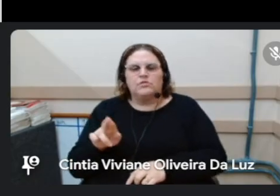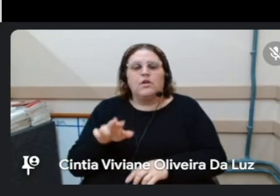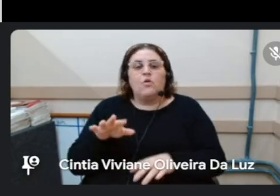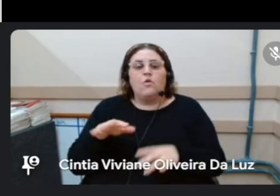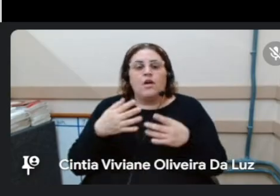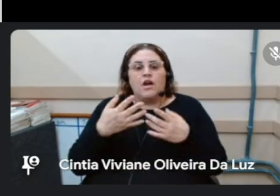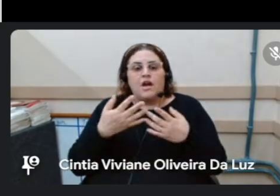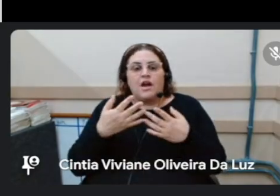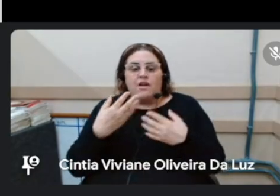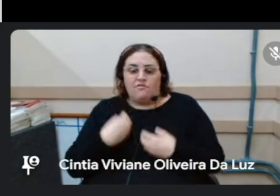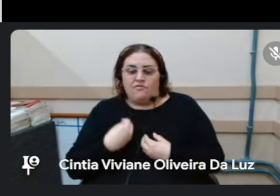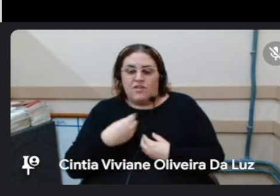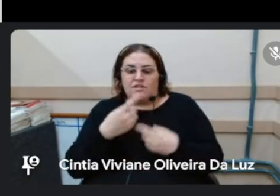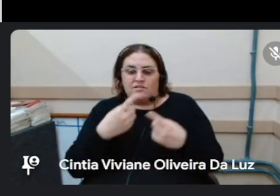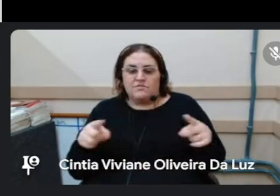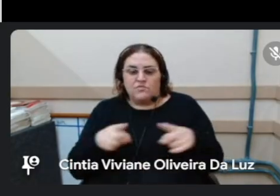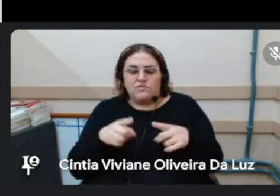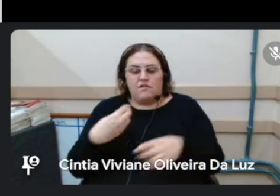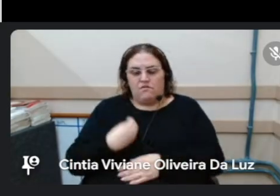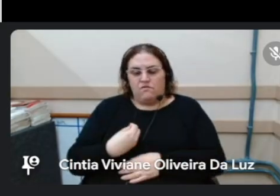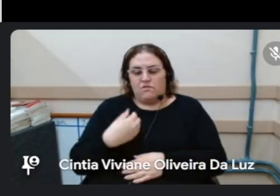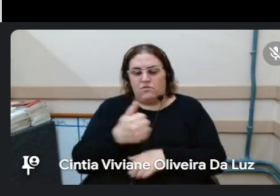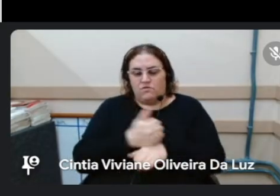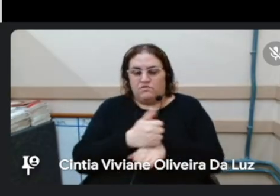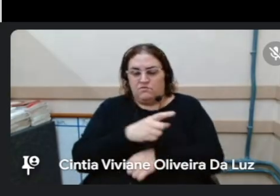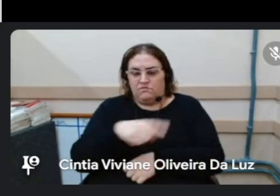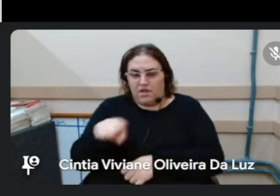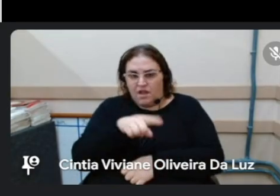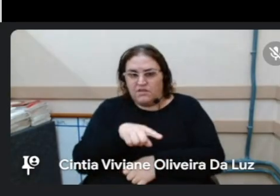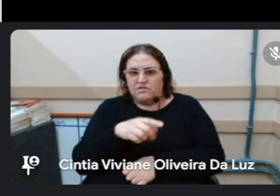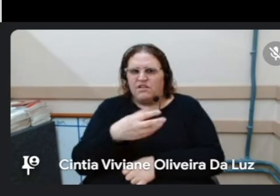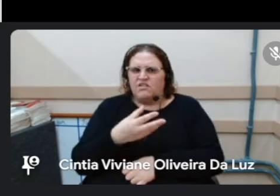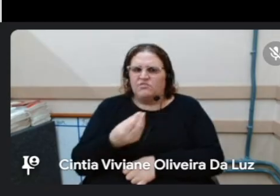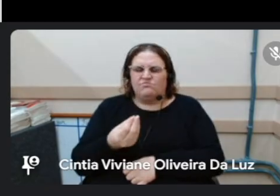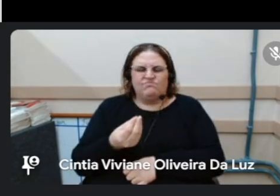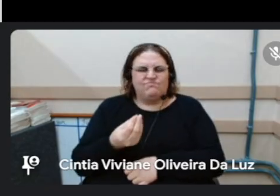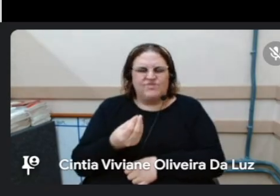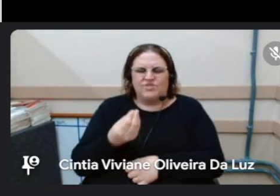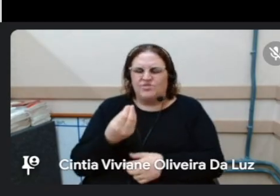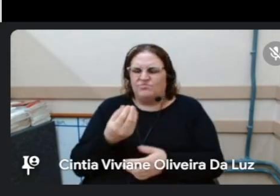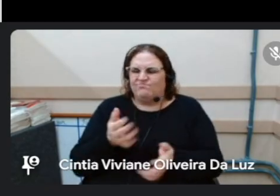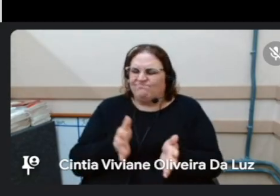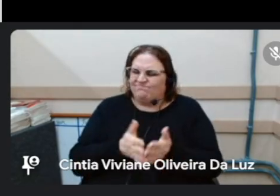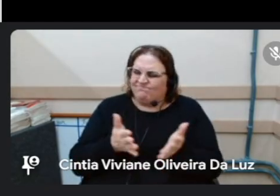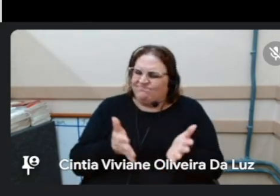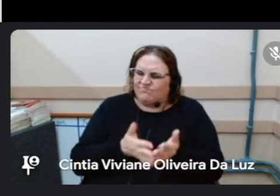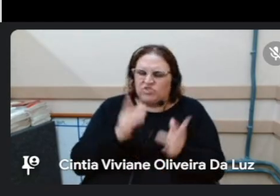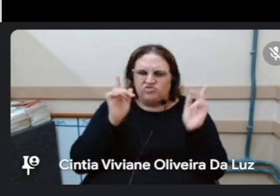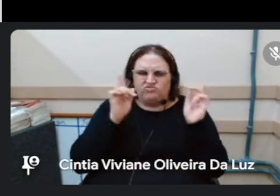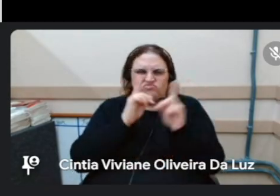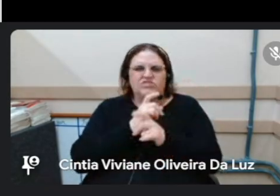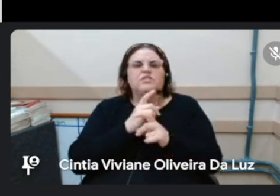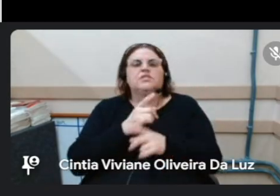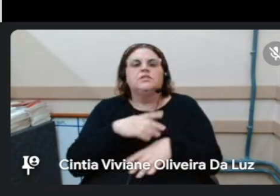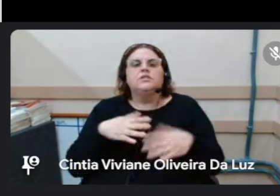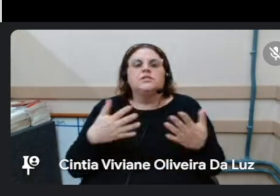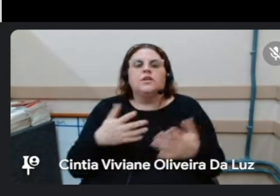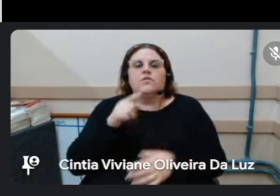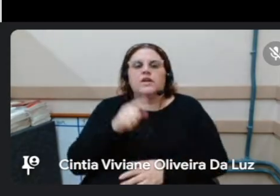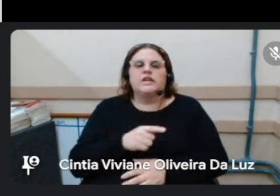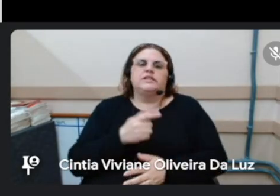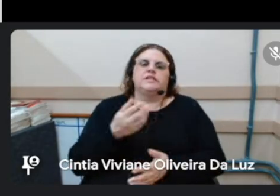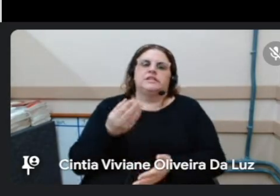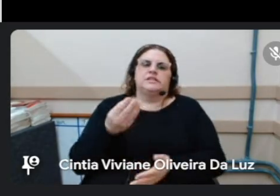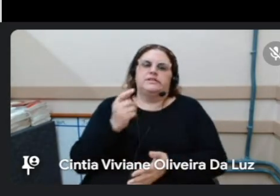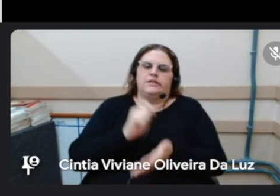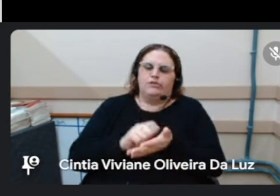é muito a vida profissional desses músicos é muito precarizada esses autores que eu coloquei ali eles estão todos no